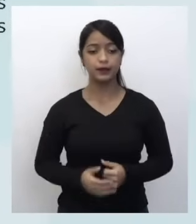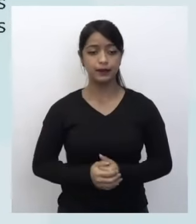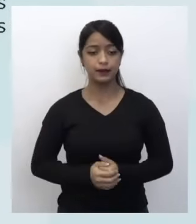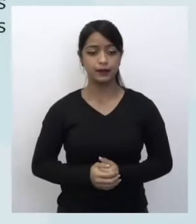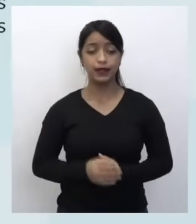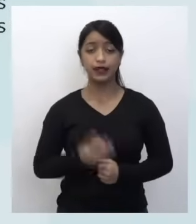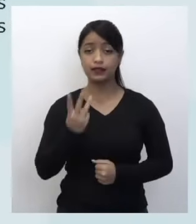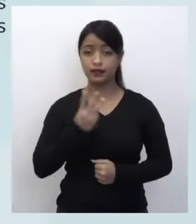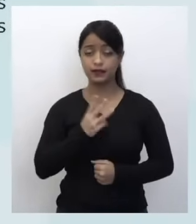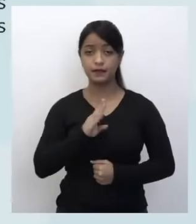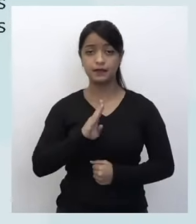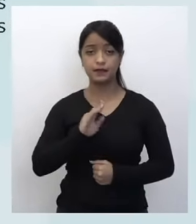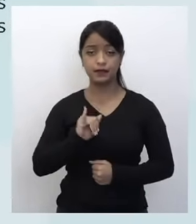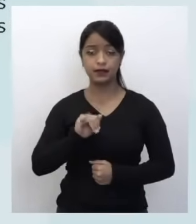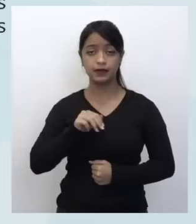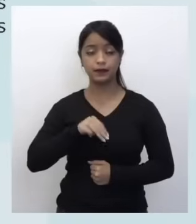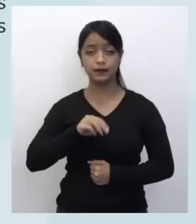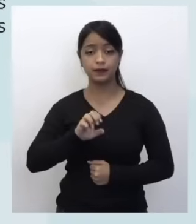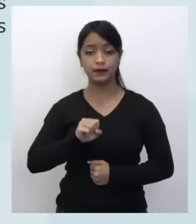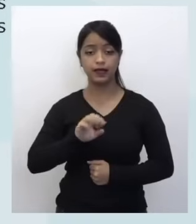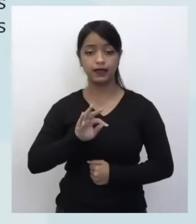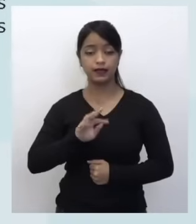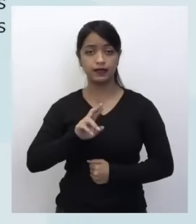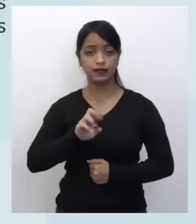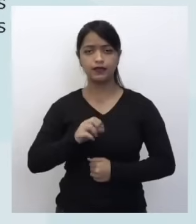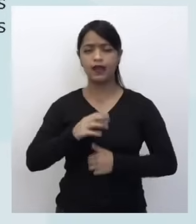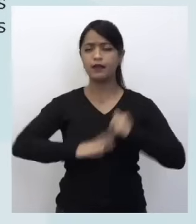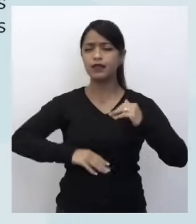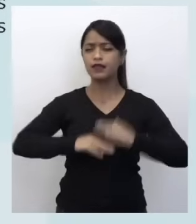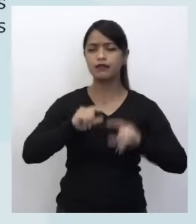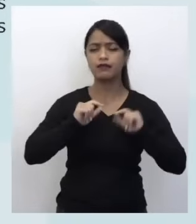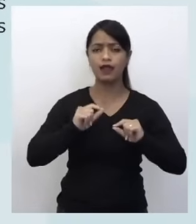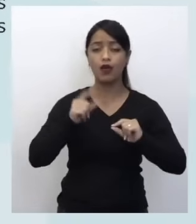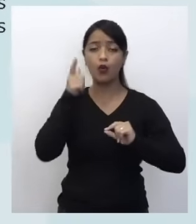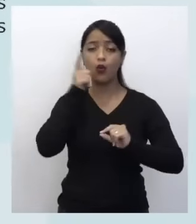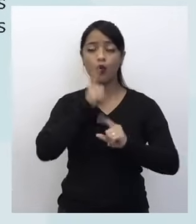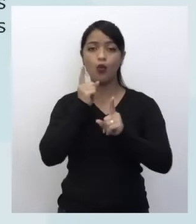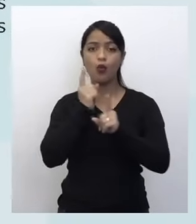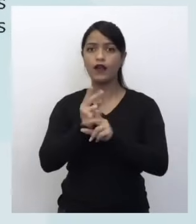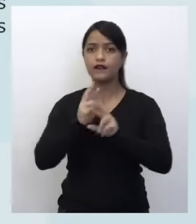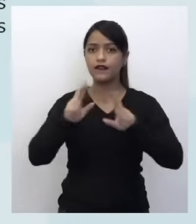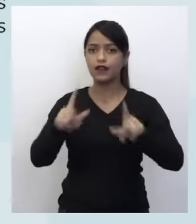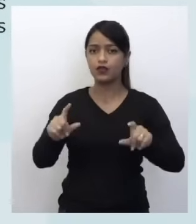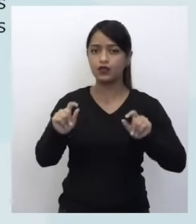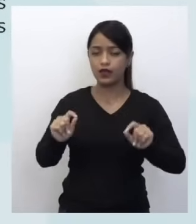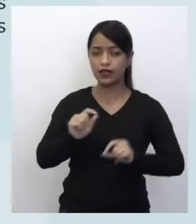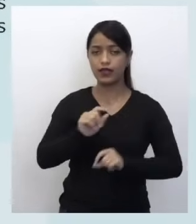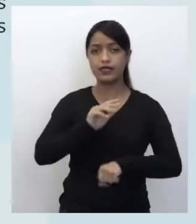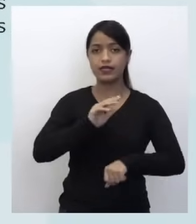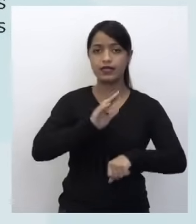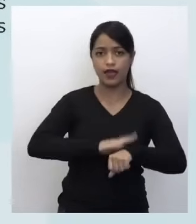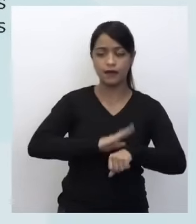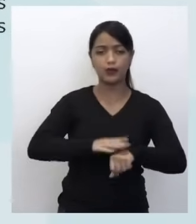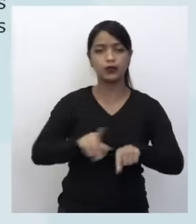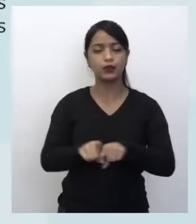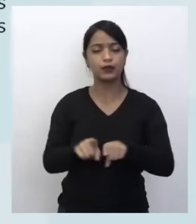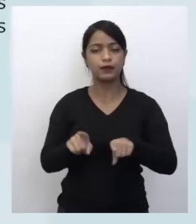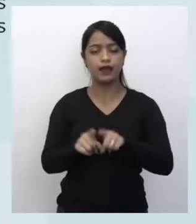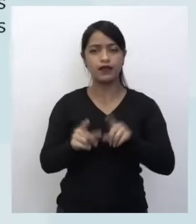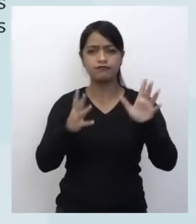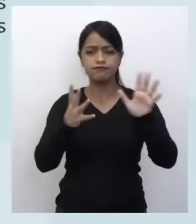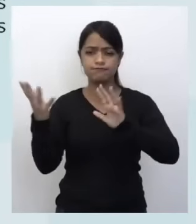habilidade ela é diferenciar tempo e clima e analisar os fenômenos atmosféricos e climáticos